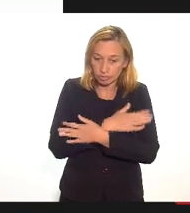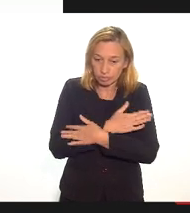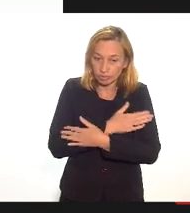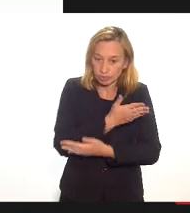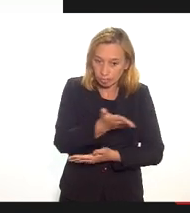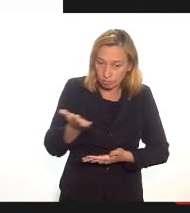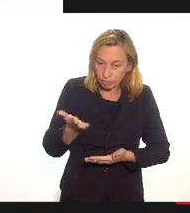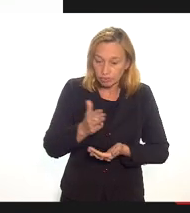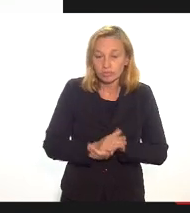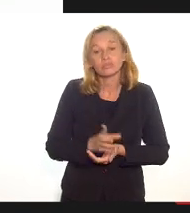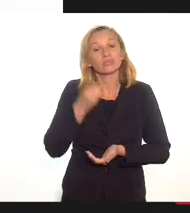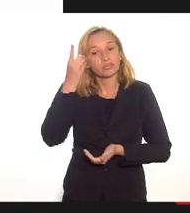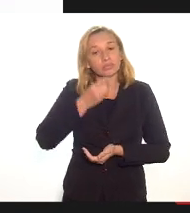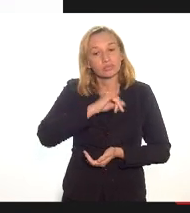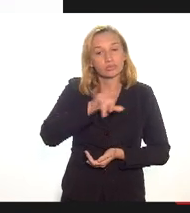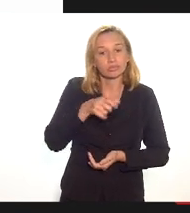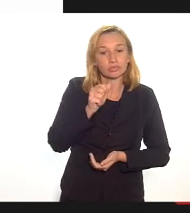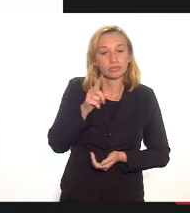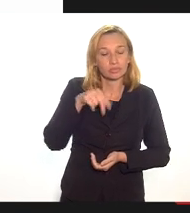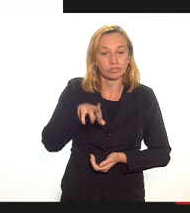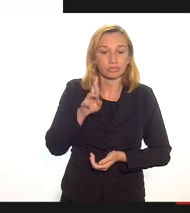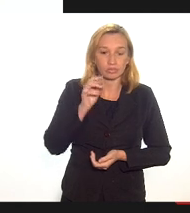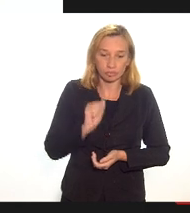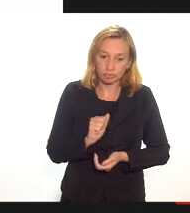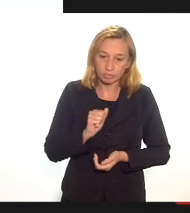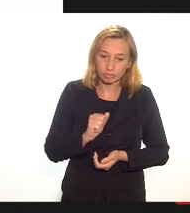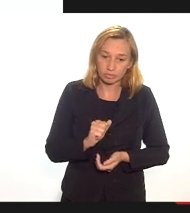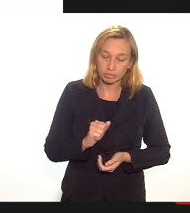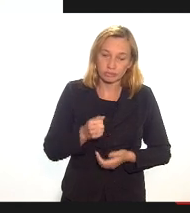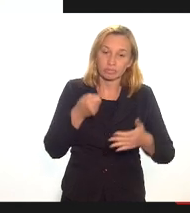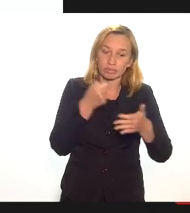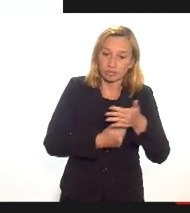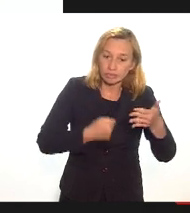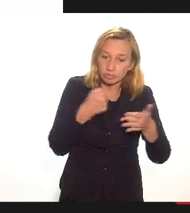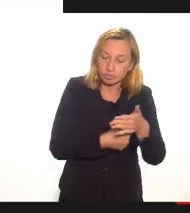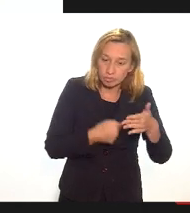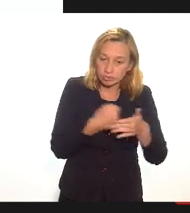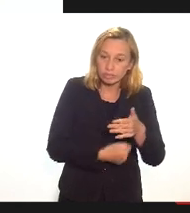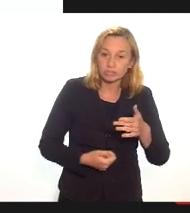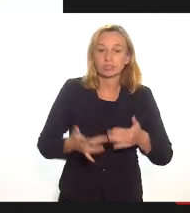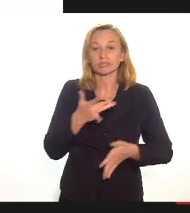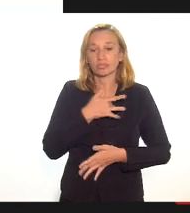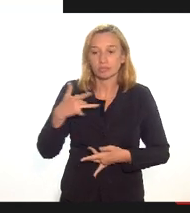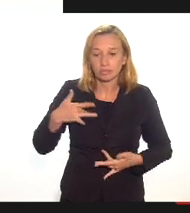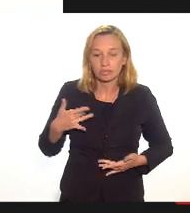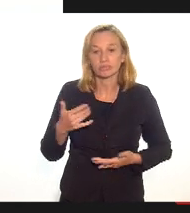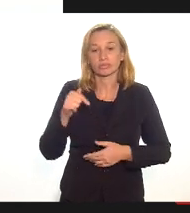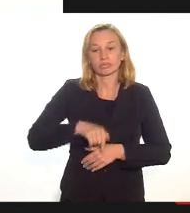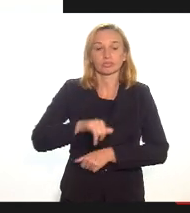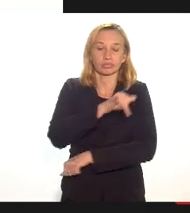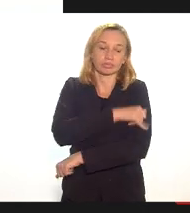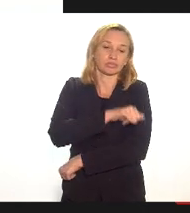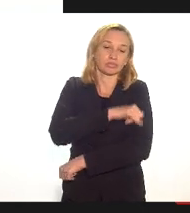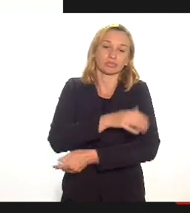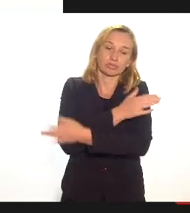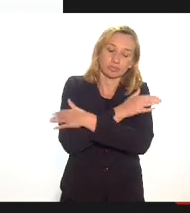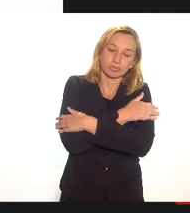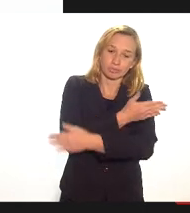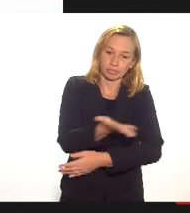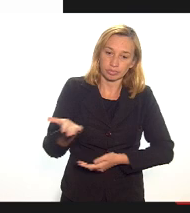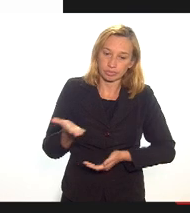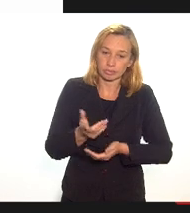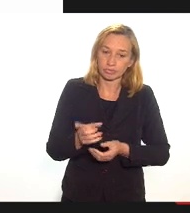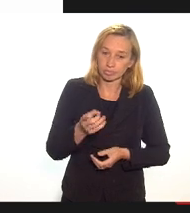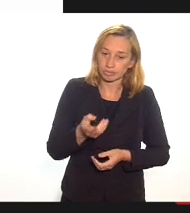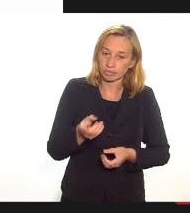todos, um grande abraço à deputada Jandira Fegali, antiga lutadora pela saúde aqui do Rio de Janeiro. Um abraço para todos. Eu,